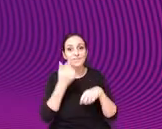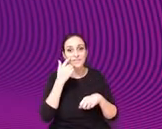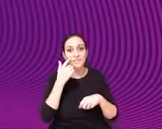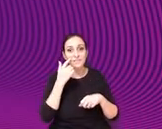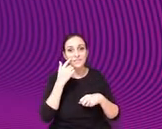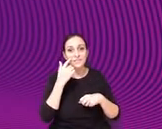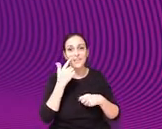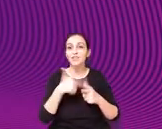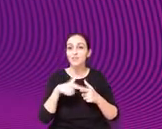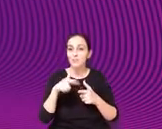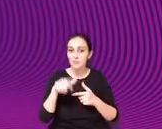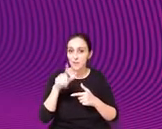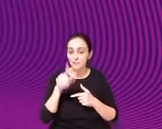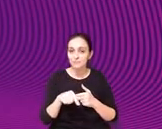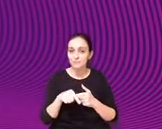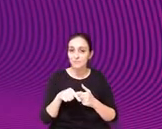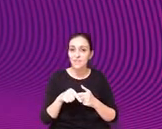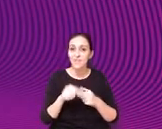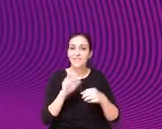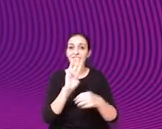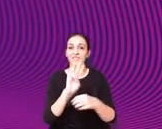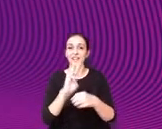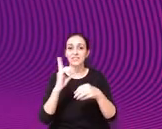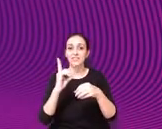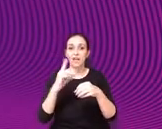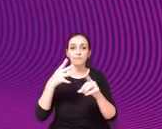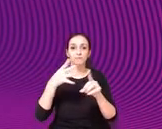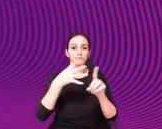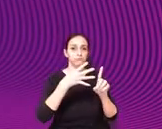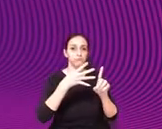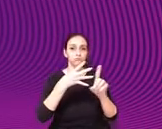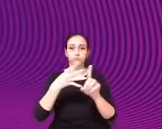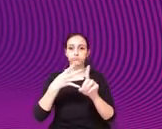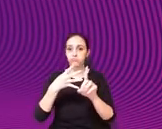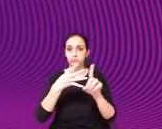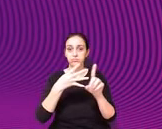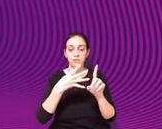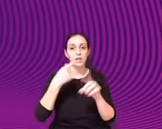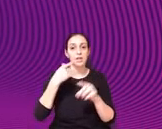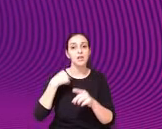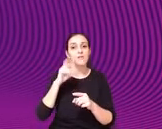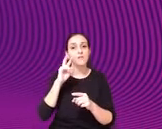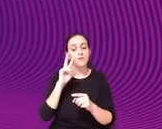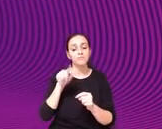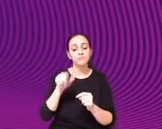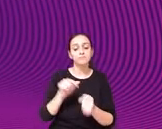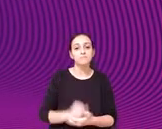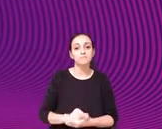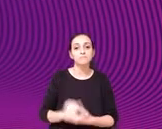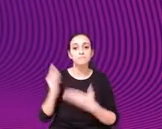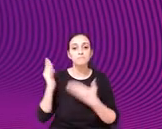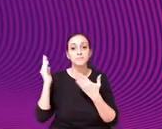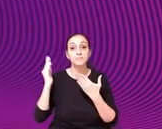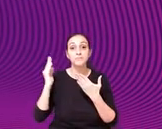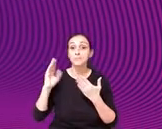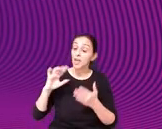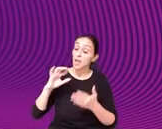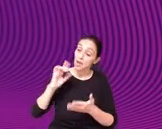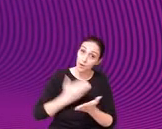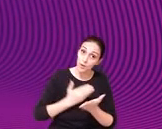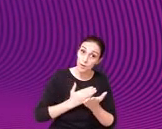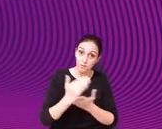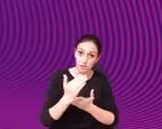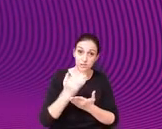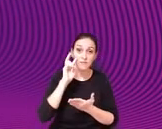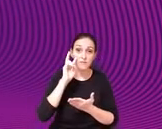É feito um 3D e se salienta esse aspecto na ponta. Então, o laudo inicial, que foi revisto junto